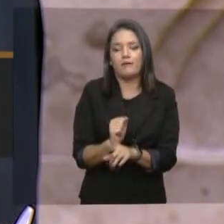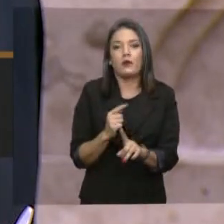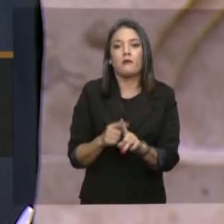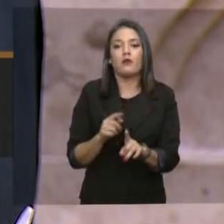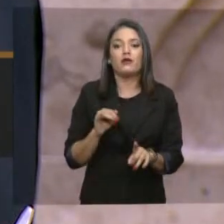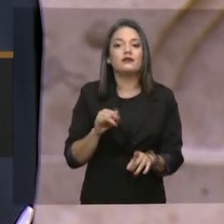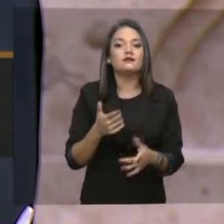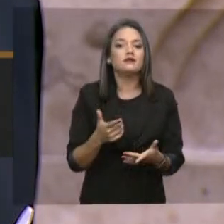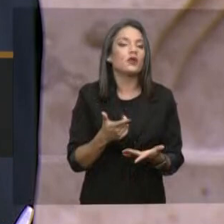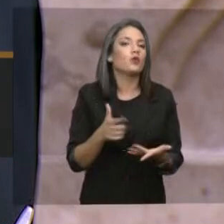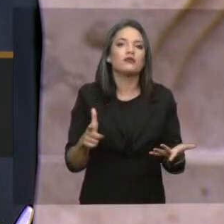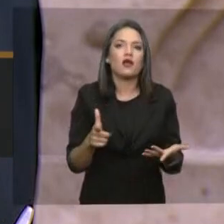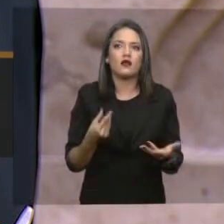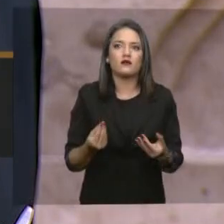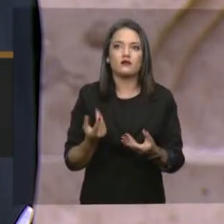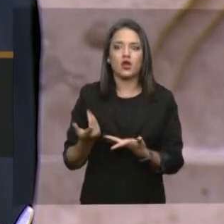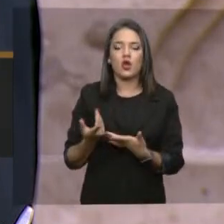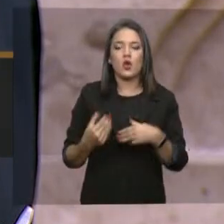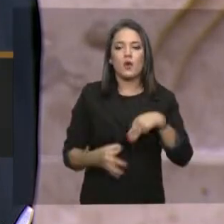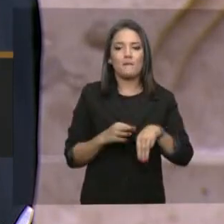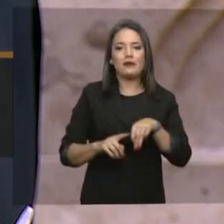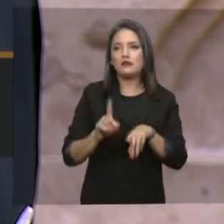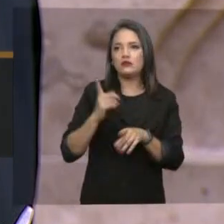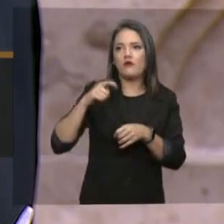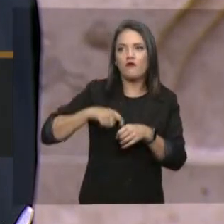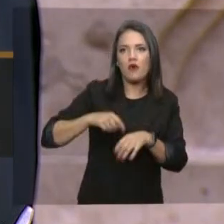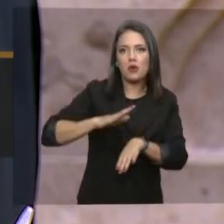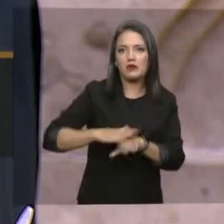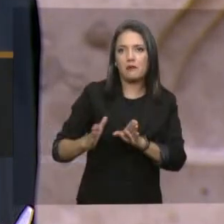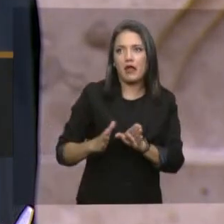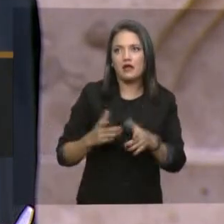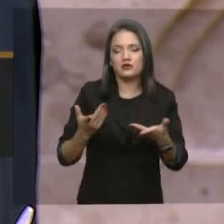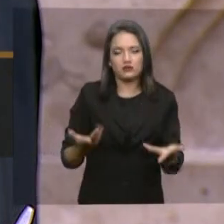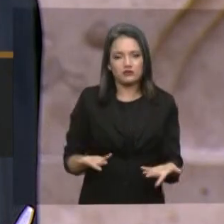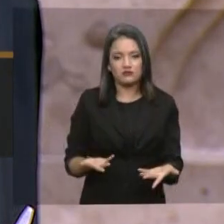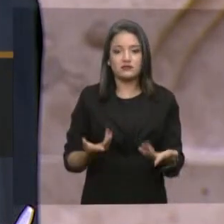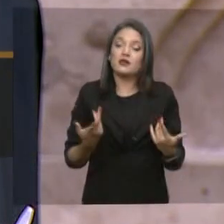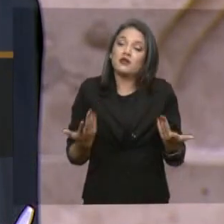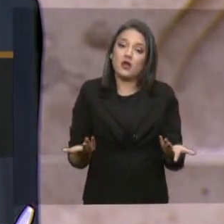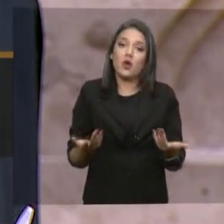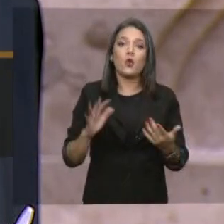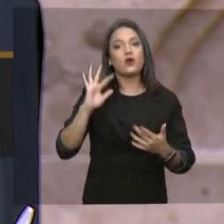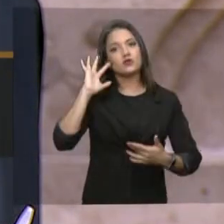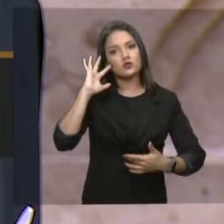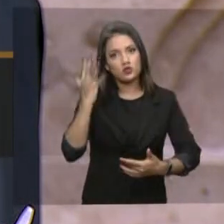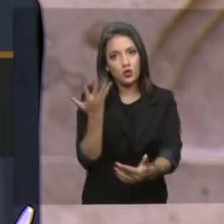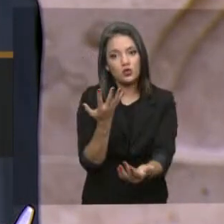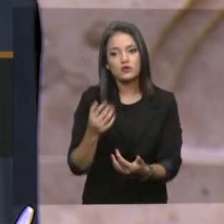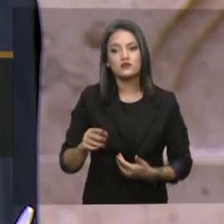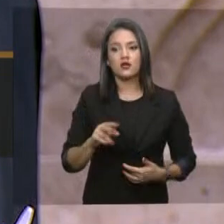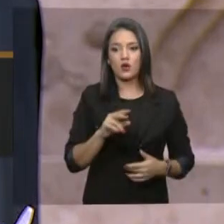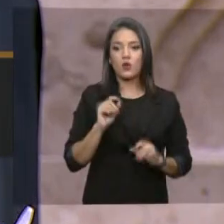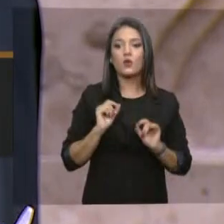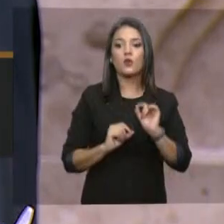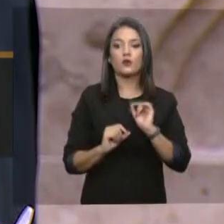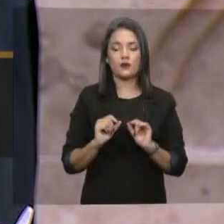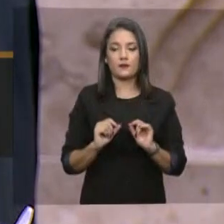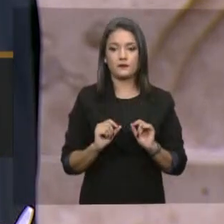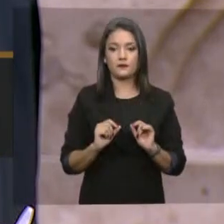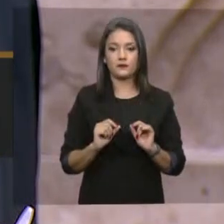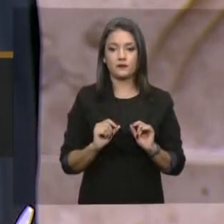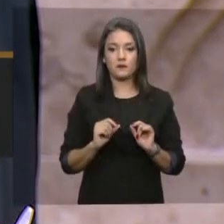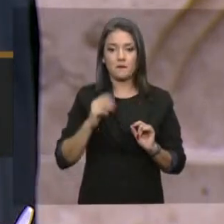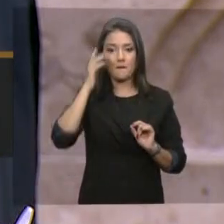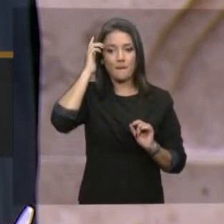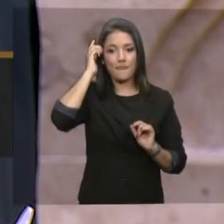colegiado não se conte com a possibilidade de se colher oportunamente mais um voto, a solução dada pelo parágrafo 2º do artigo 150